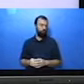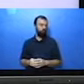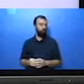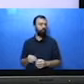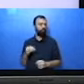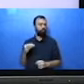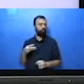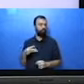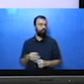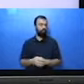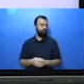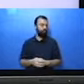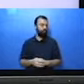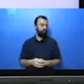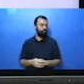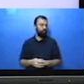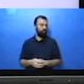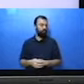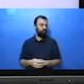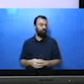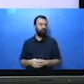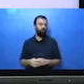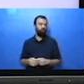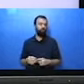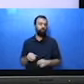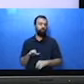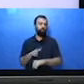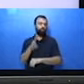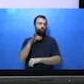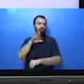Terceira, quais as principais formas de relevo?